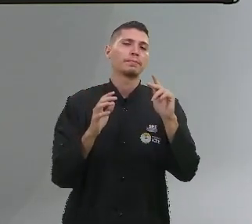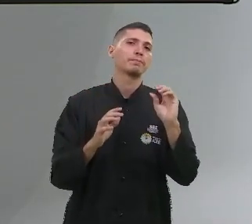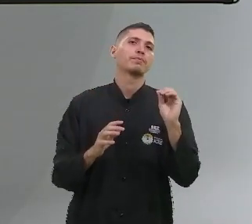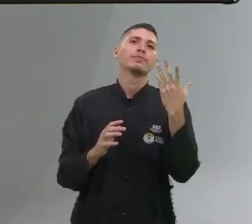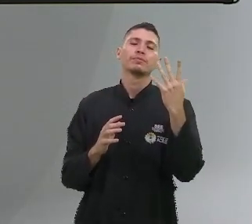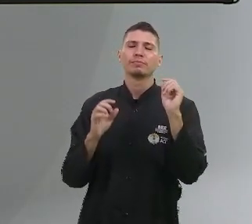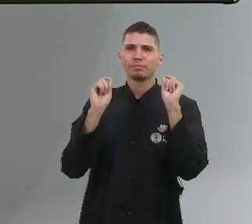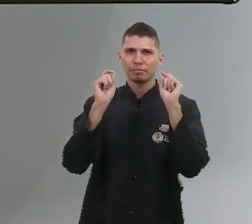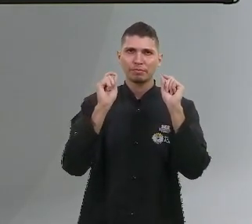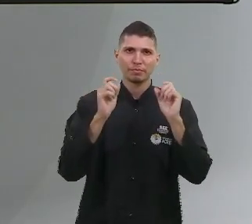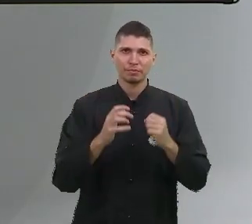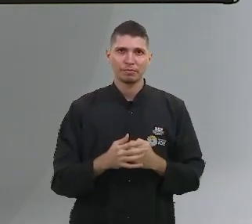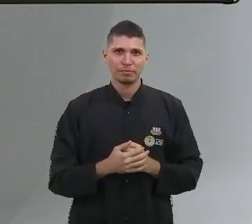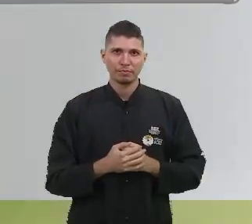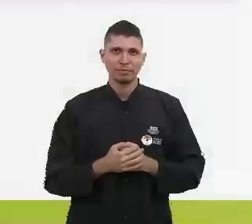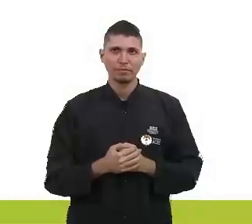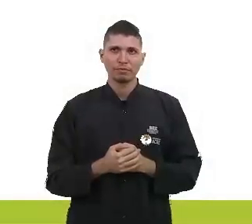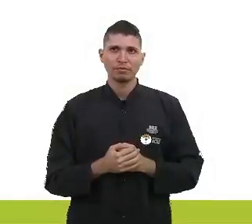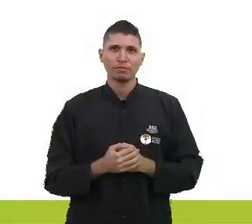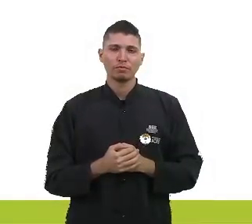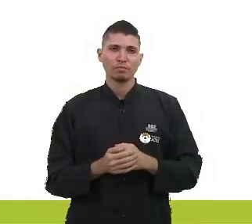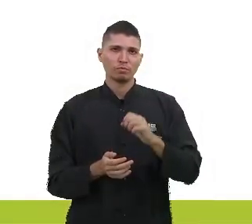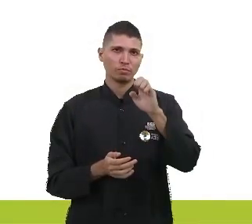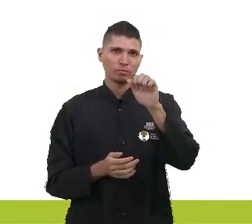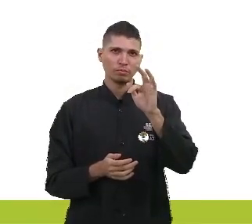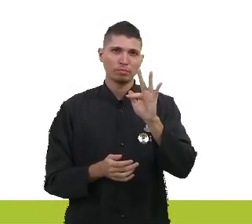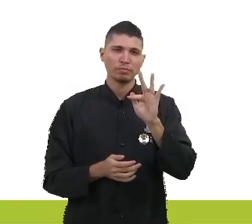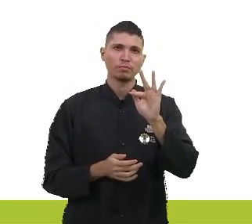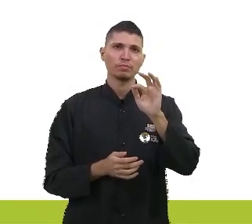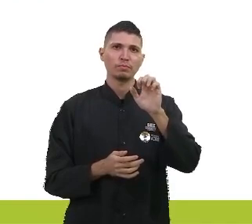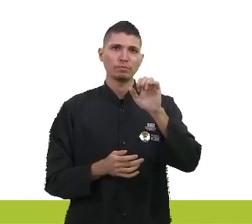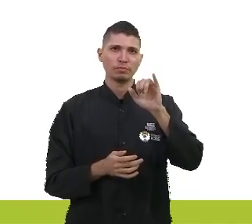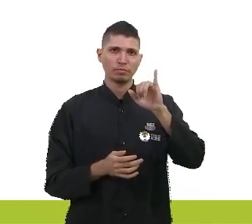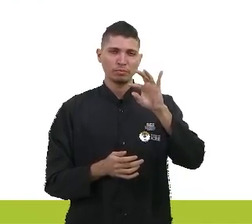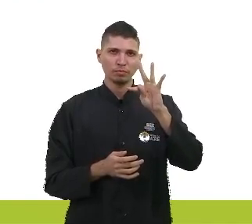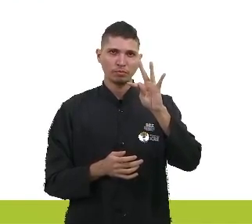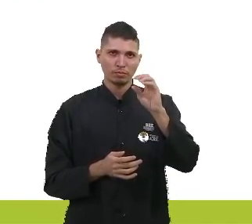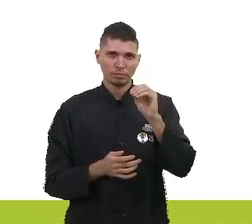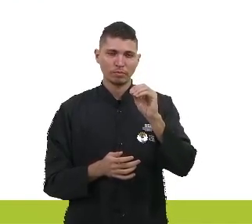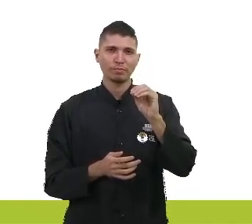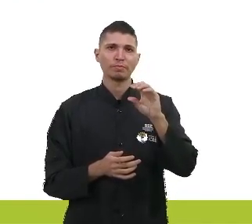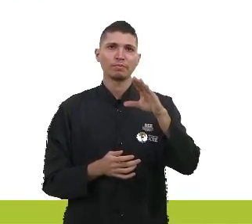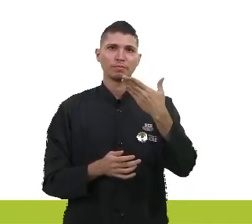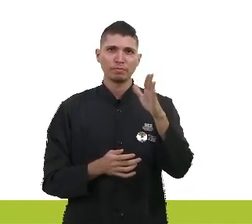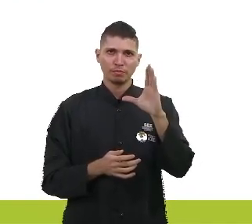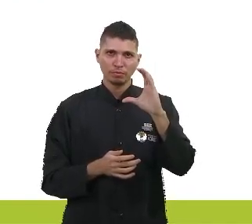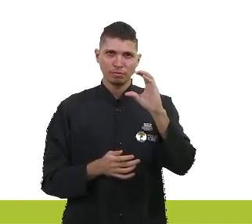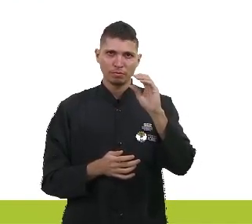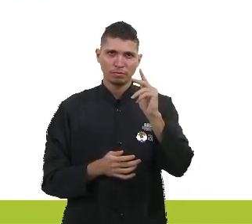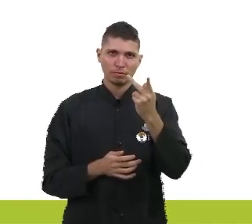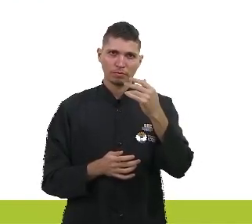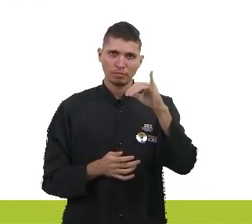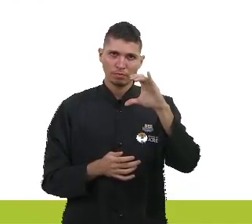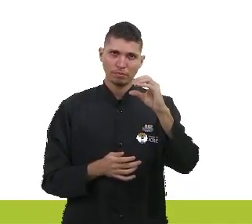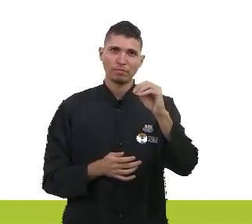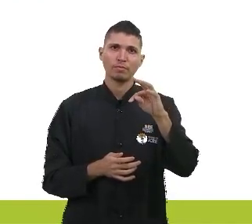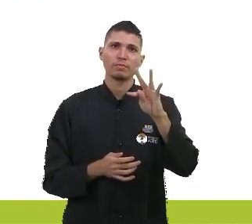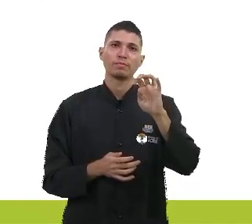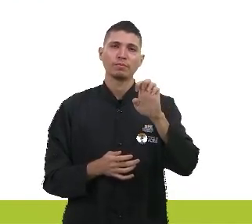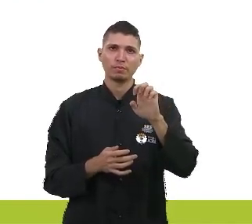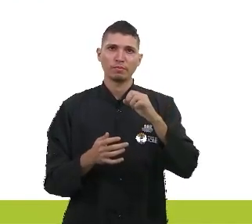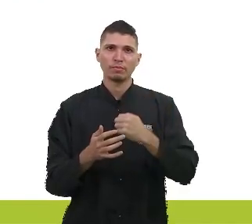aqui? O chamado efeito chicote. Observem aqui, acontecem essas 3 situações. No momento do